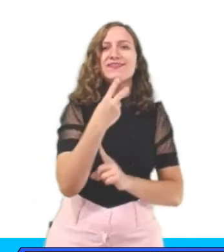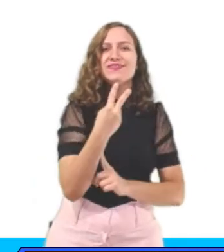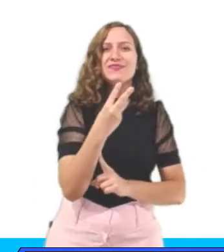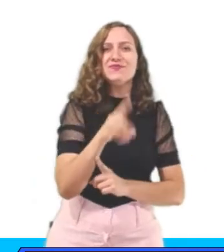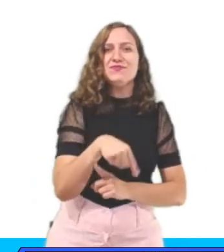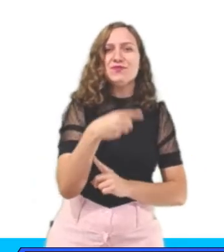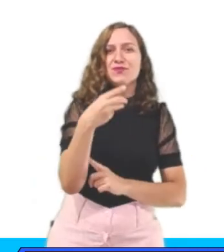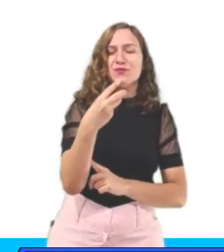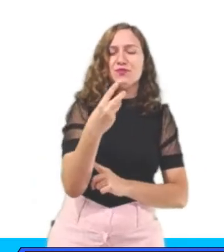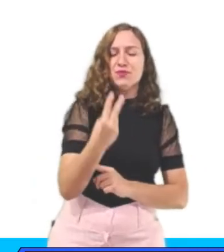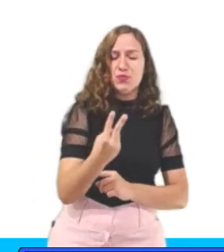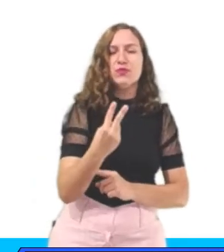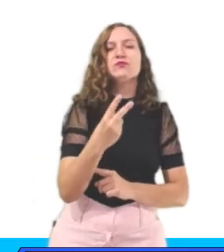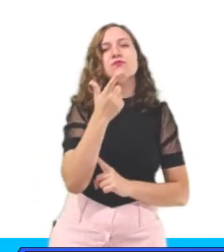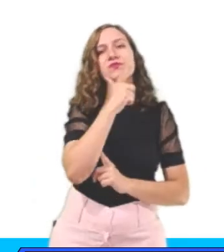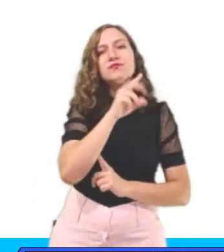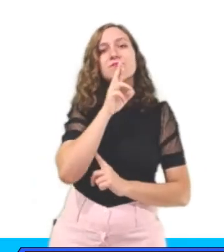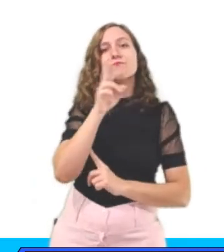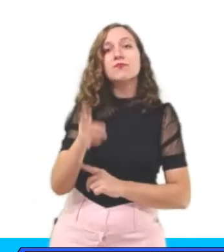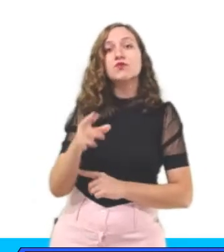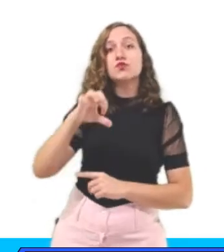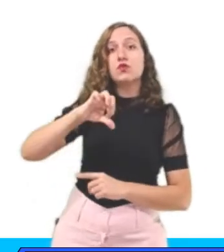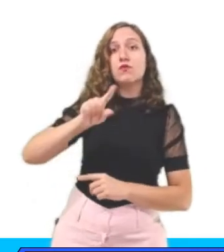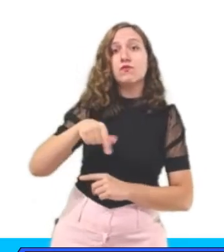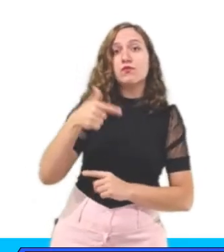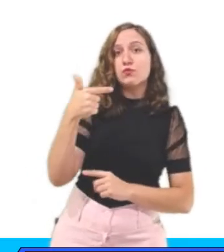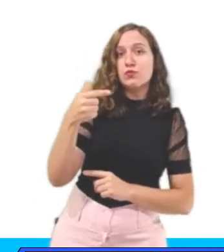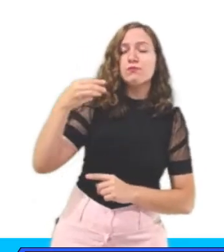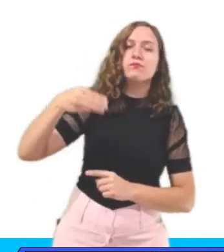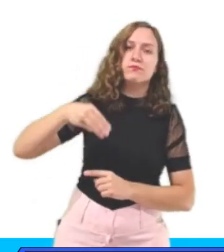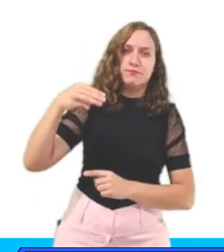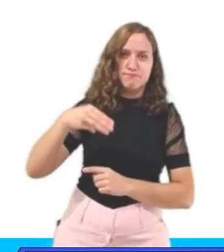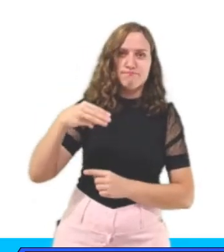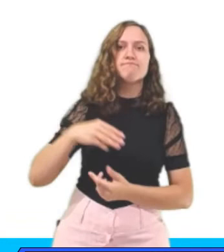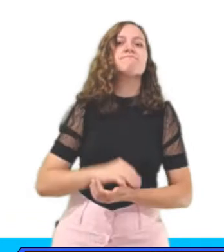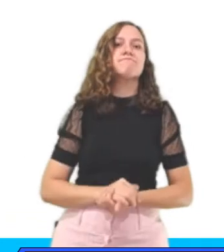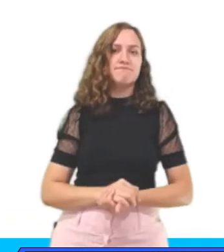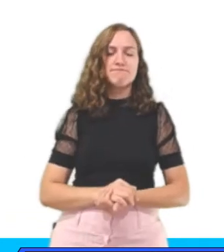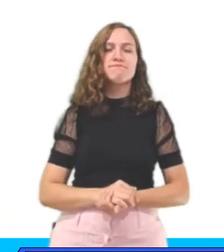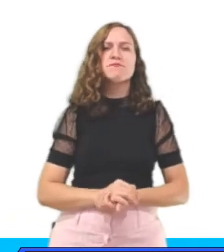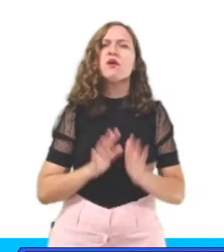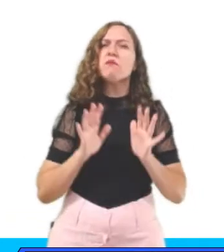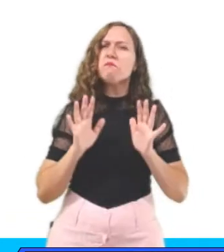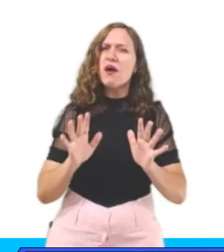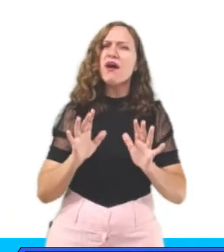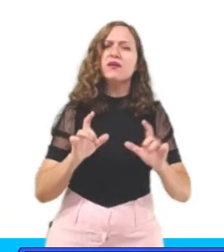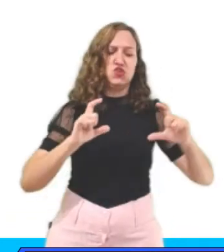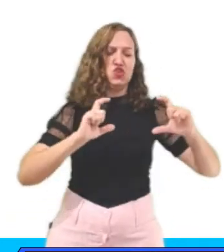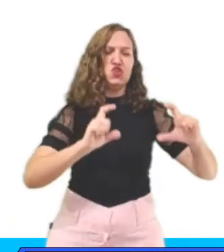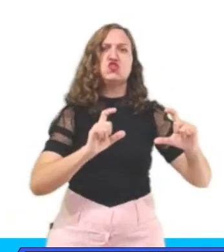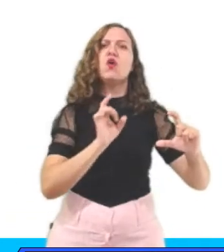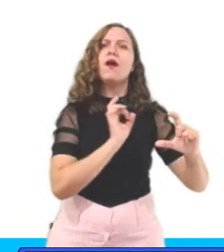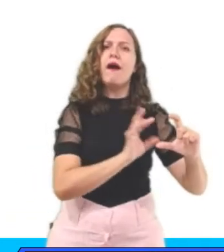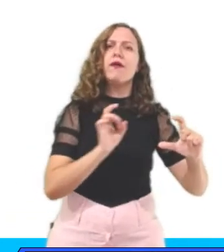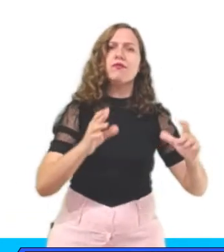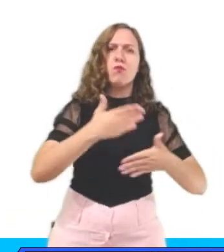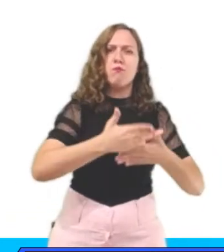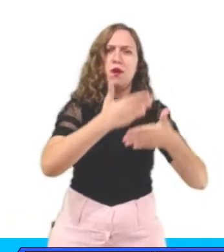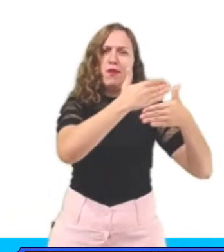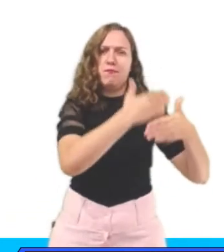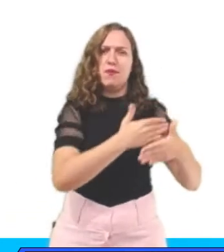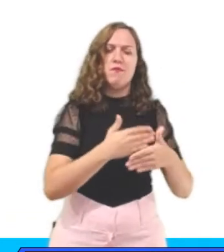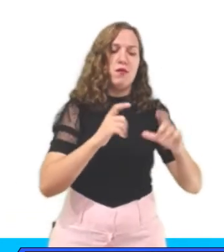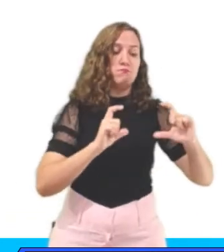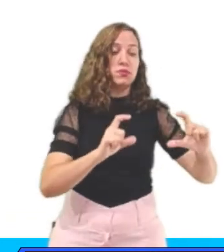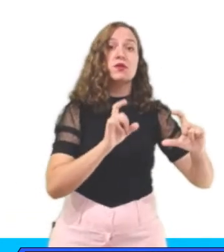ter 9,2 metros. Mas cada tijolo mede 40